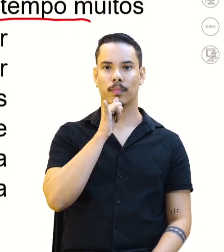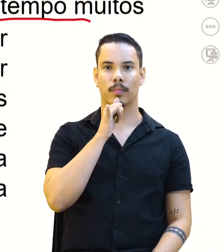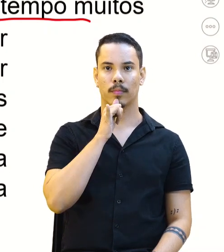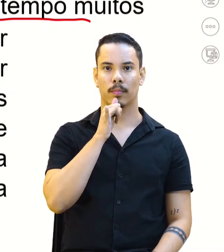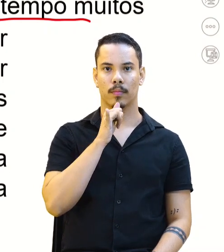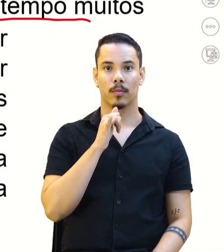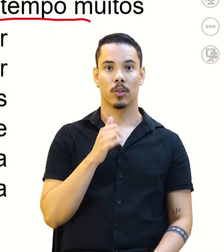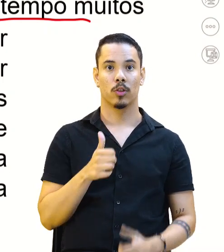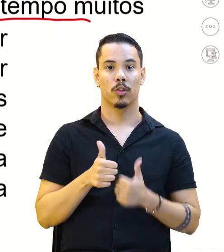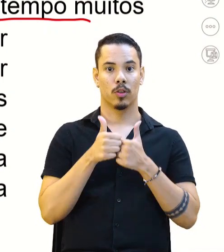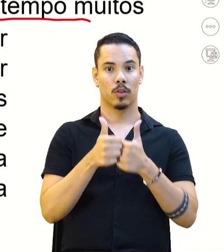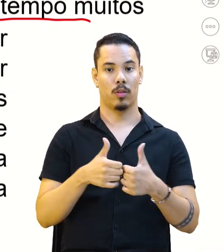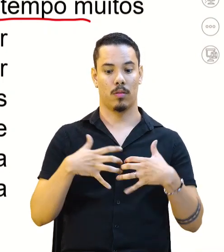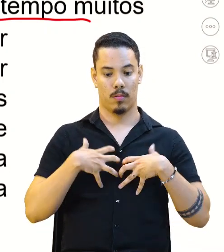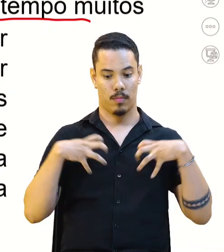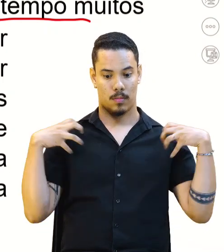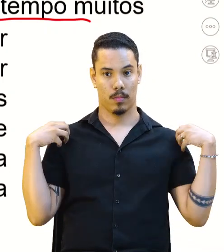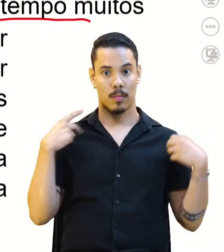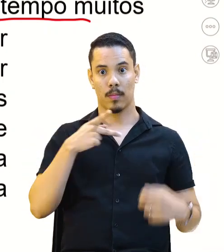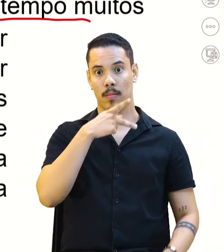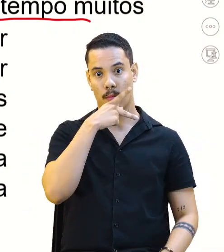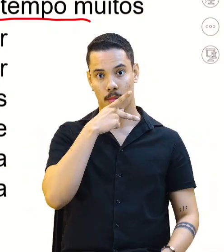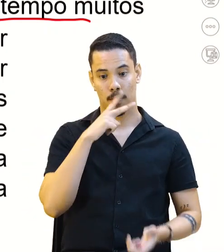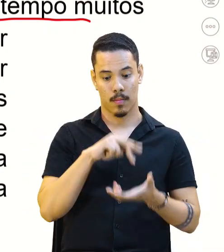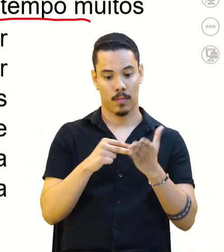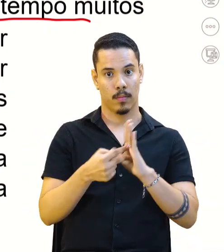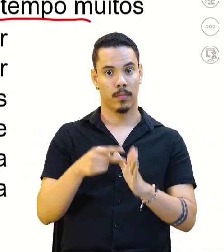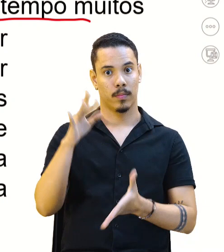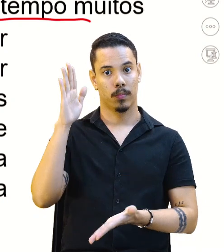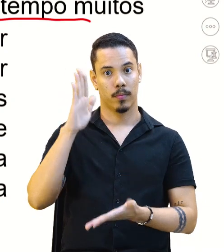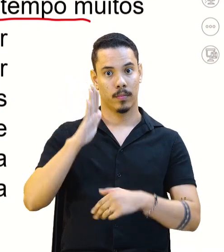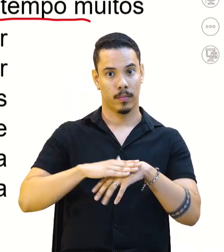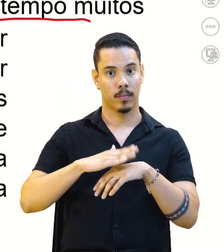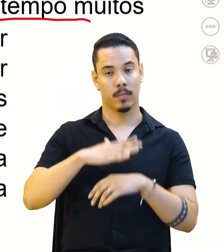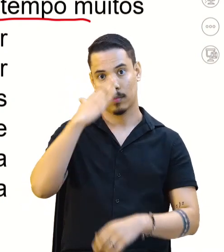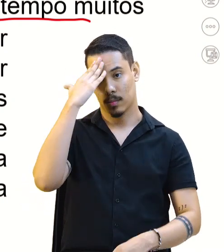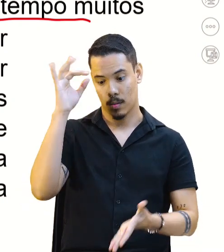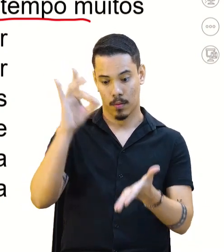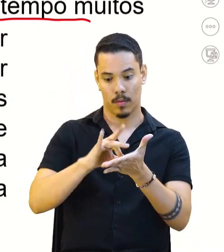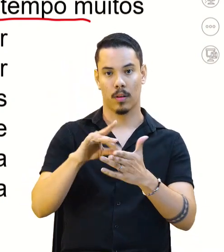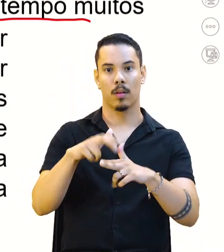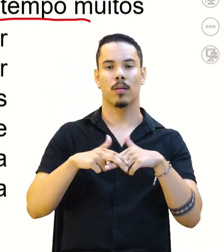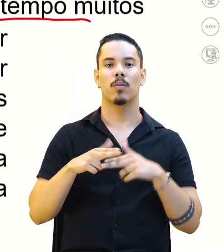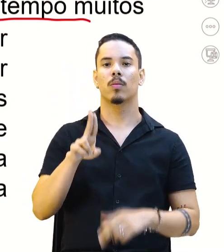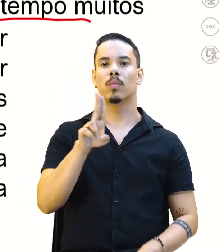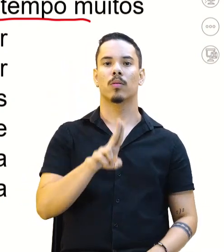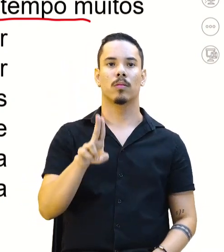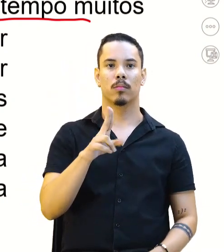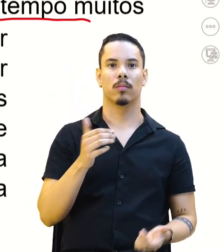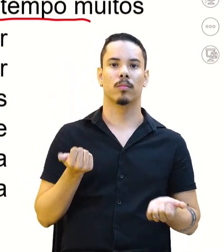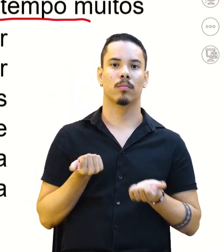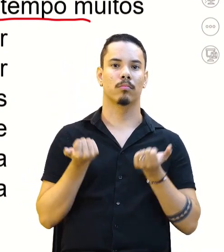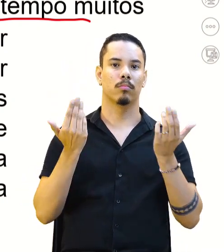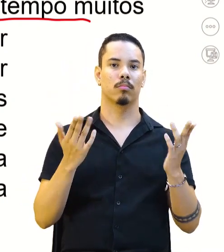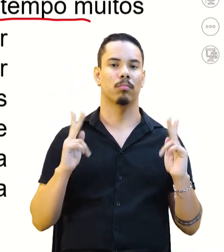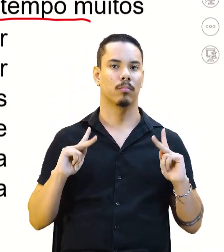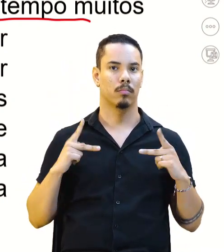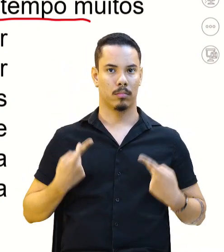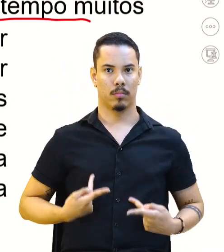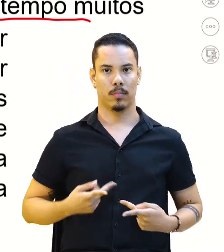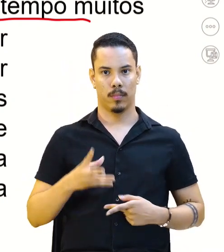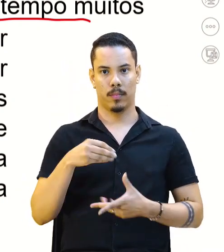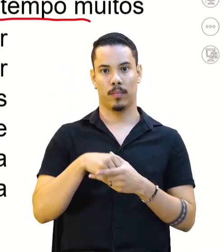a filosofia é um saber verdadeiro que deve ser usado em benefício dos seres humanos para que vivam numa sociedade